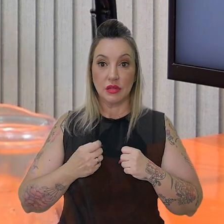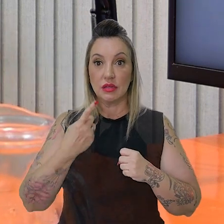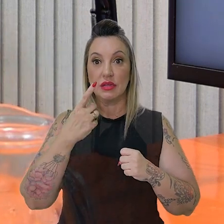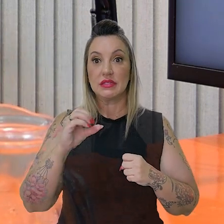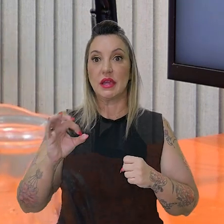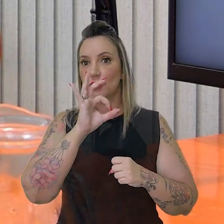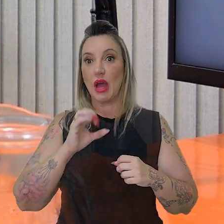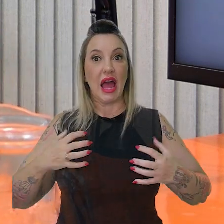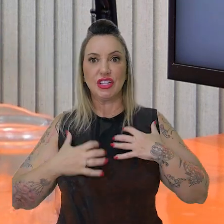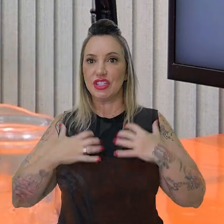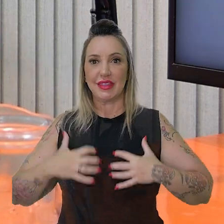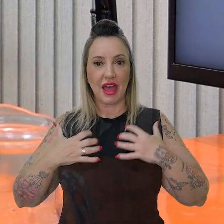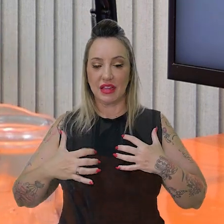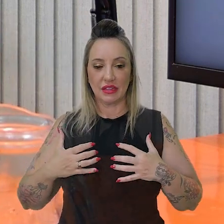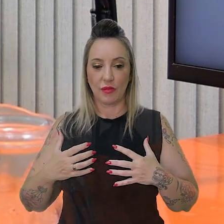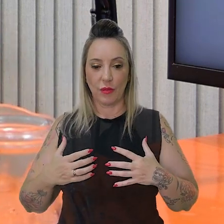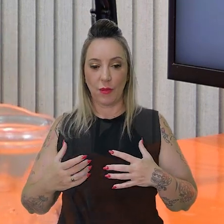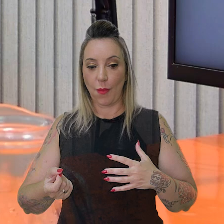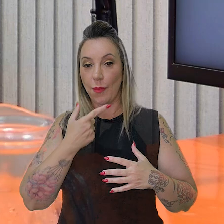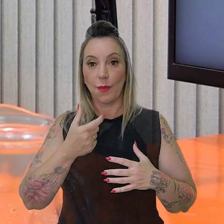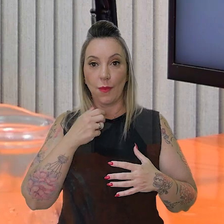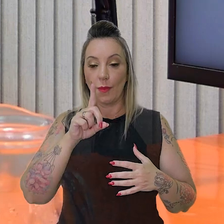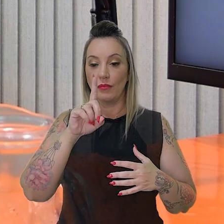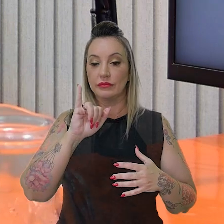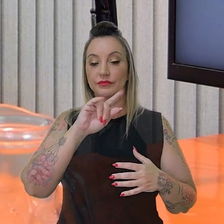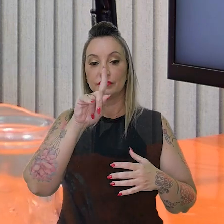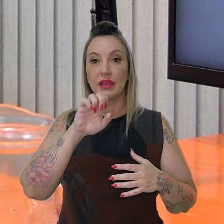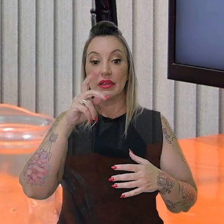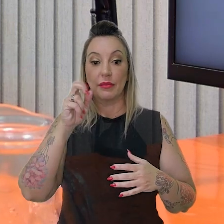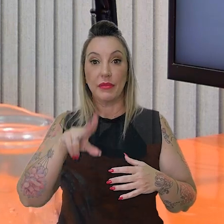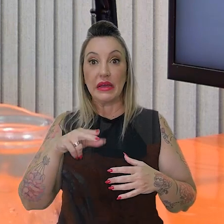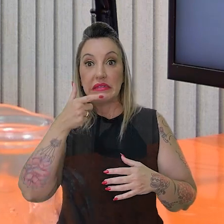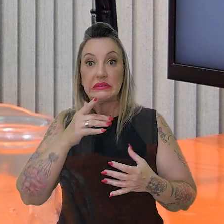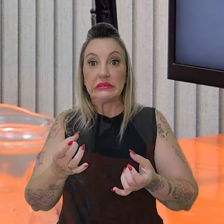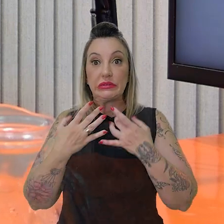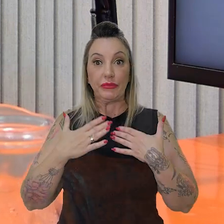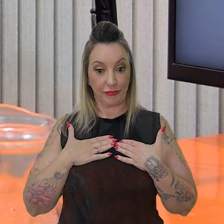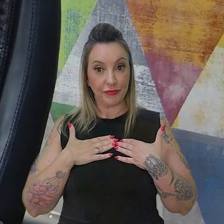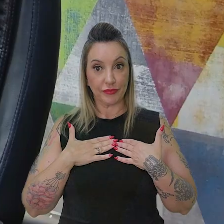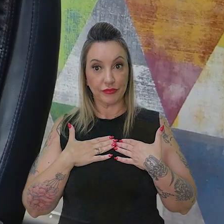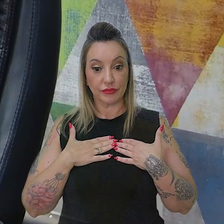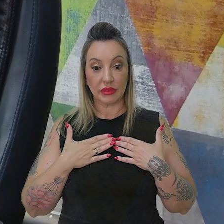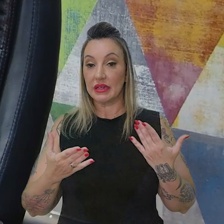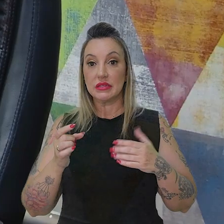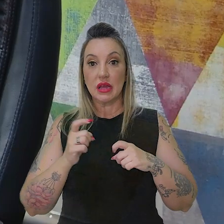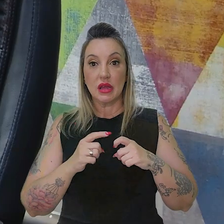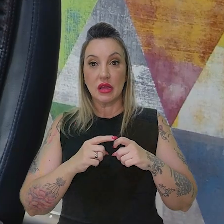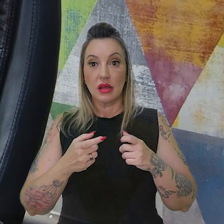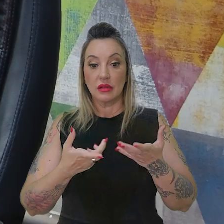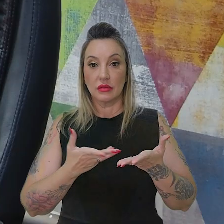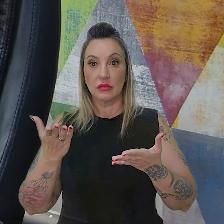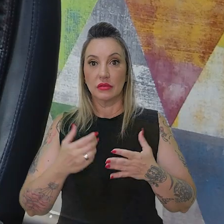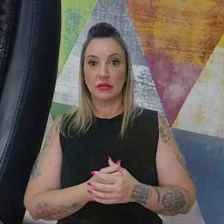assim muito agitado eu não dormia eu tomava de aepan eu consegui um lugar que me vendia deepar sem receita sem receita Ah